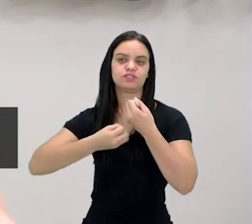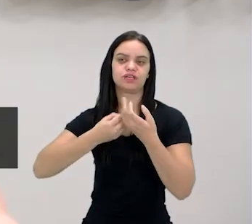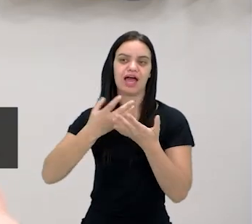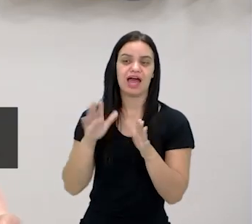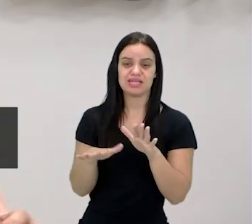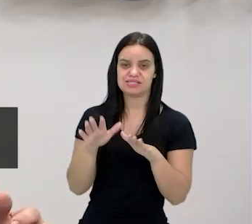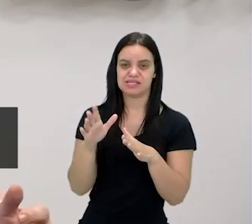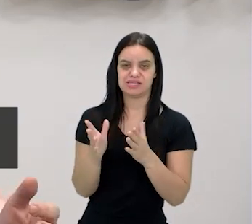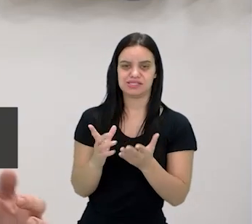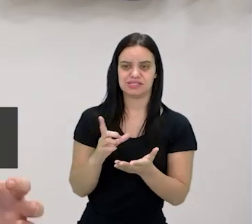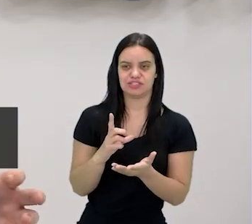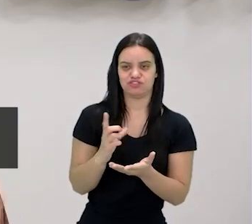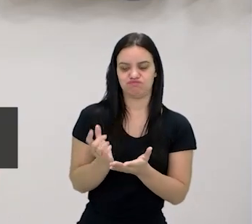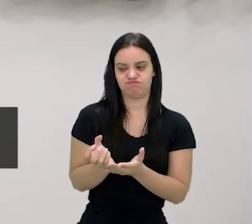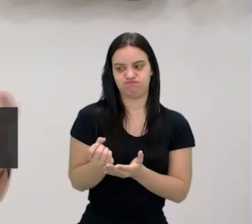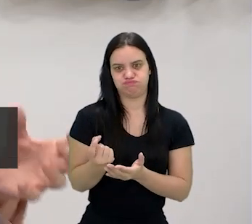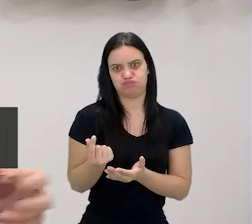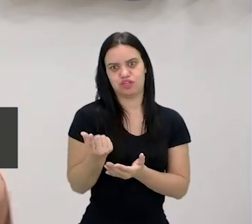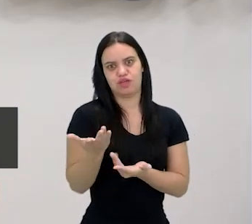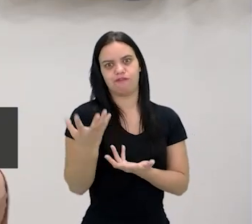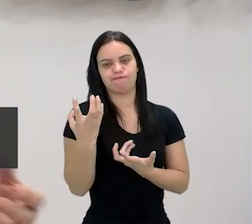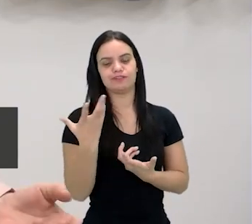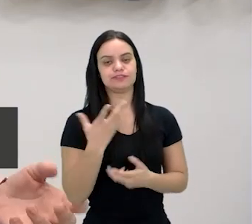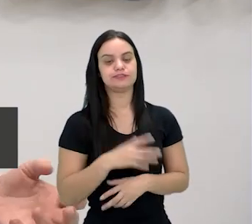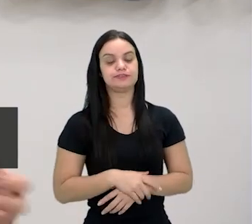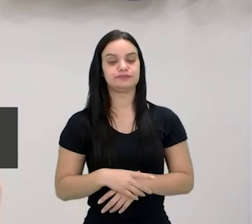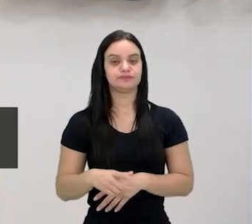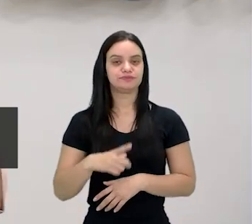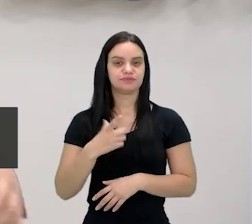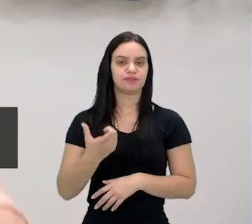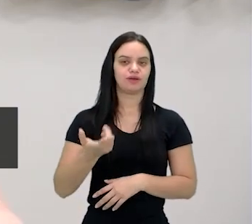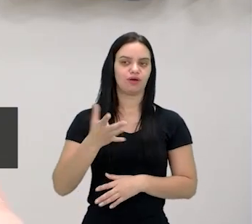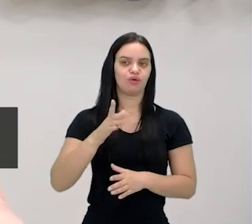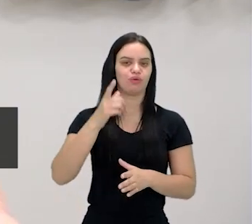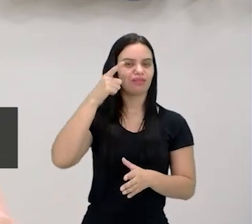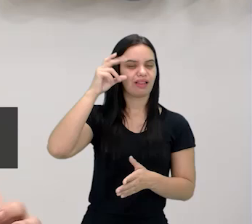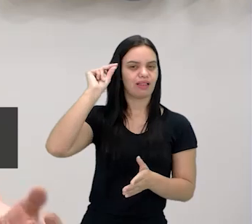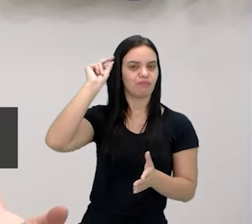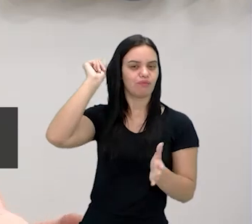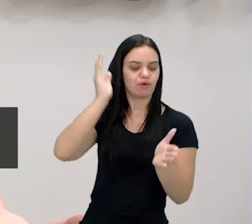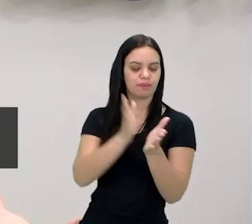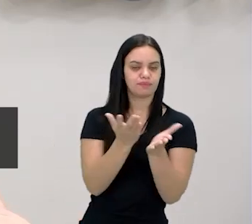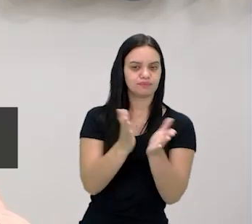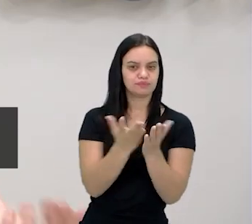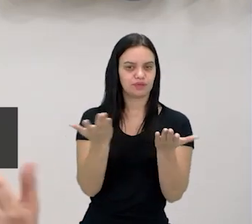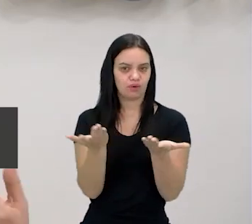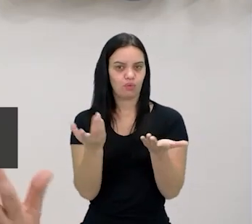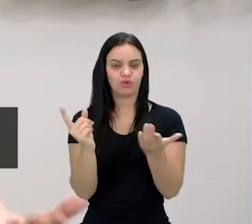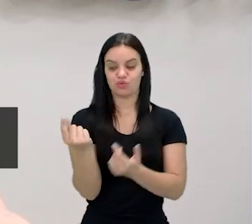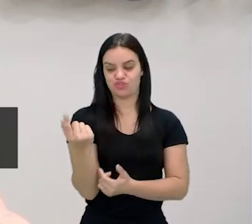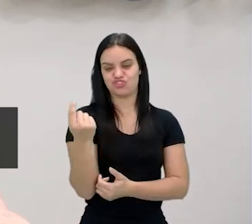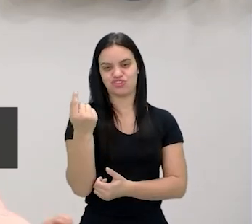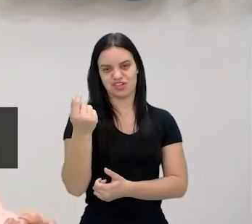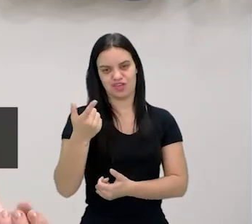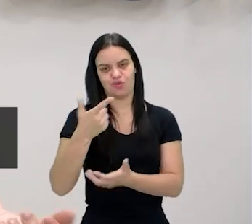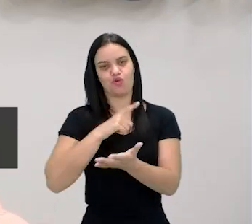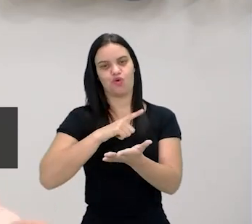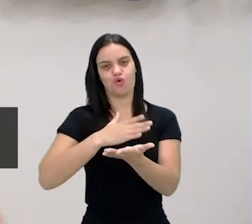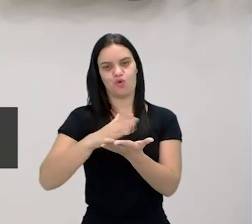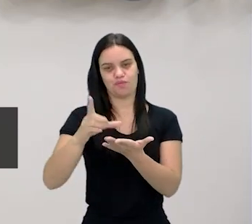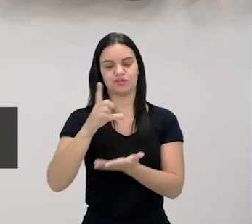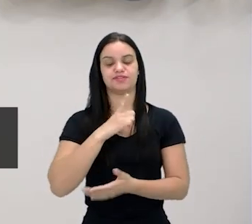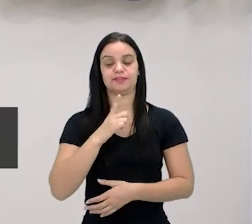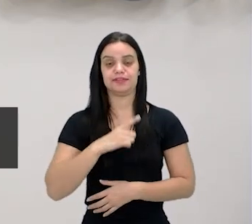soberba, em ter os mesmos caprichos que ela manteve desde quando era pobre. E até quando ela ficou rica, assim, logo de cara, uma coisa que me chamou